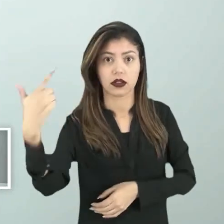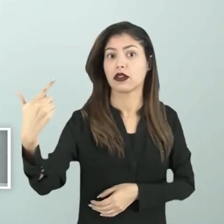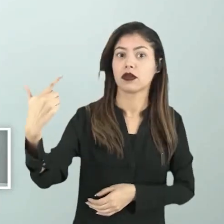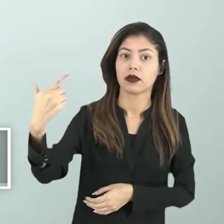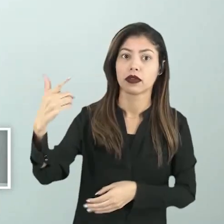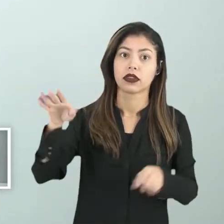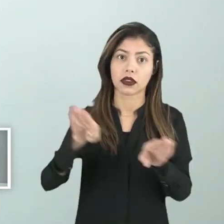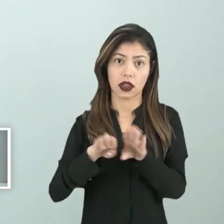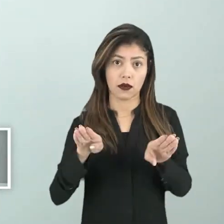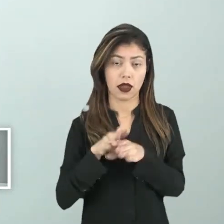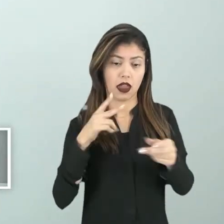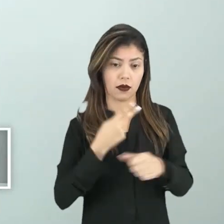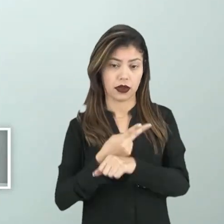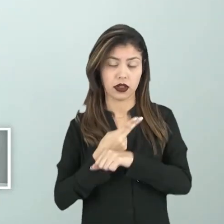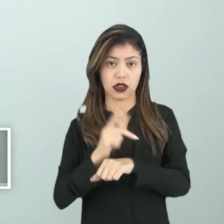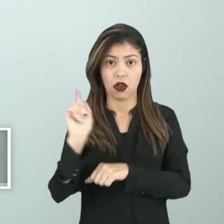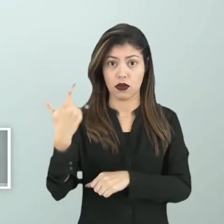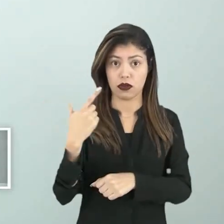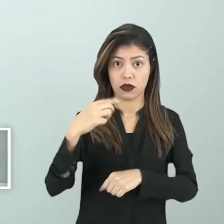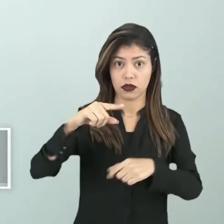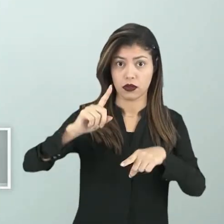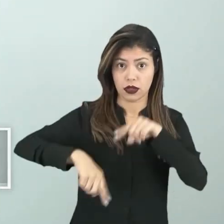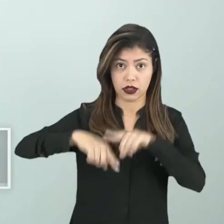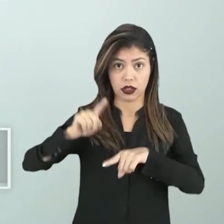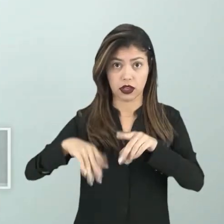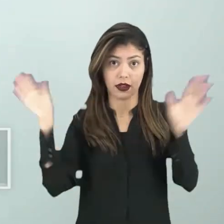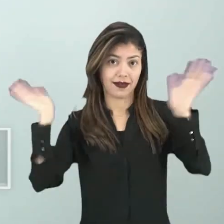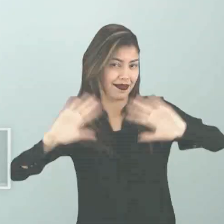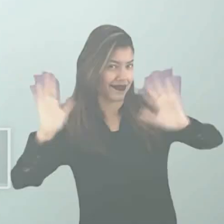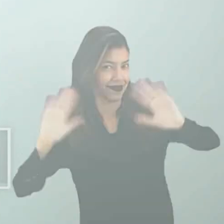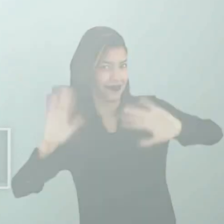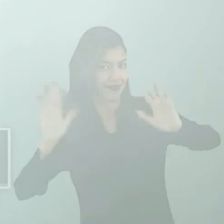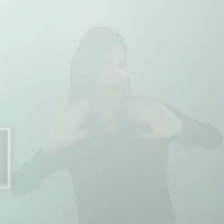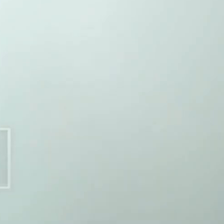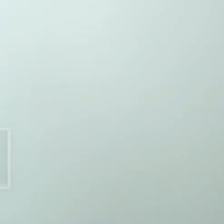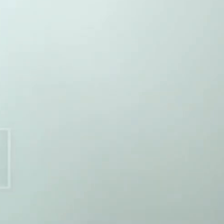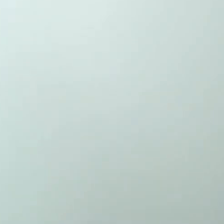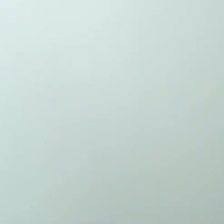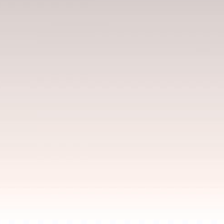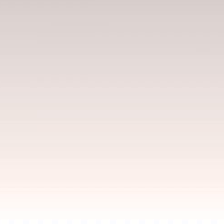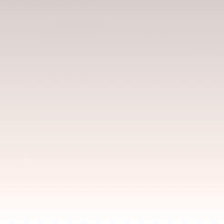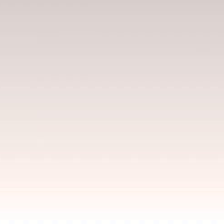extras e vocês podem também pesquisar outros materiais, ok? Bye bye, see you next class!